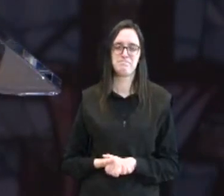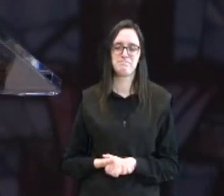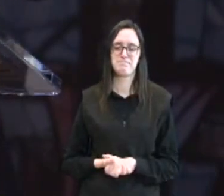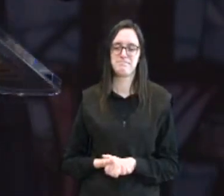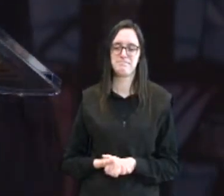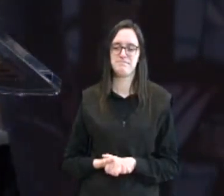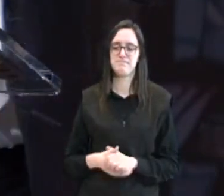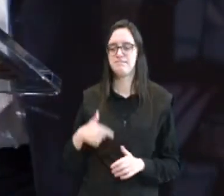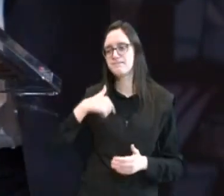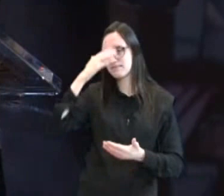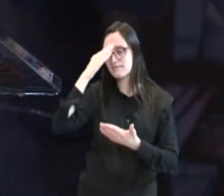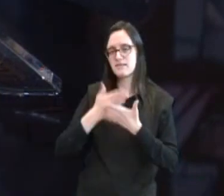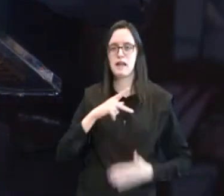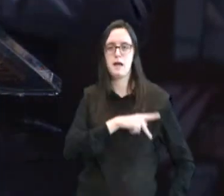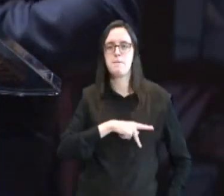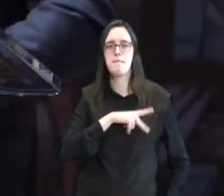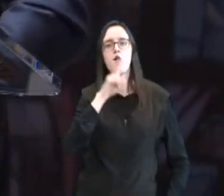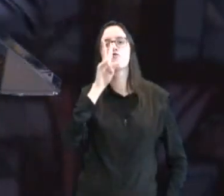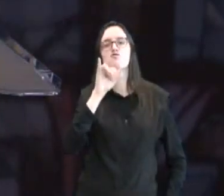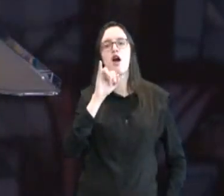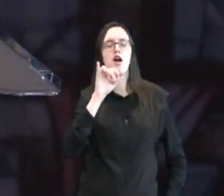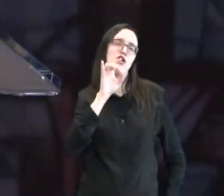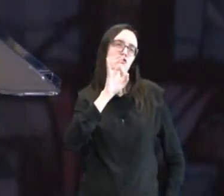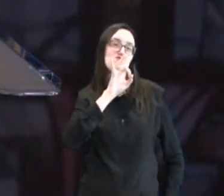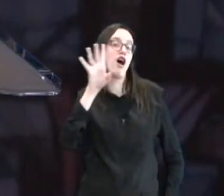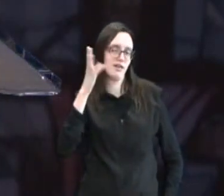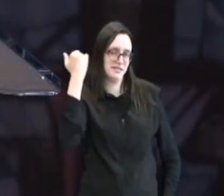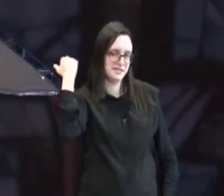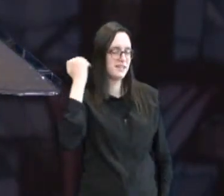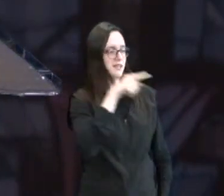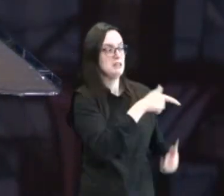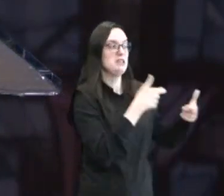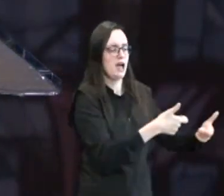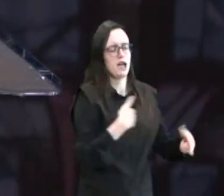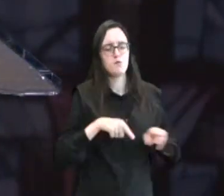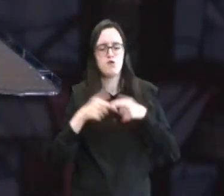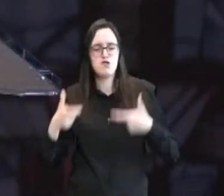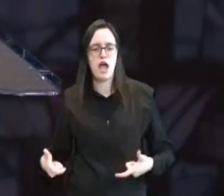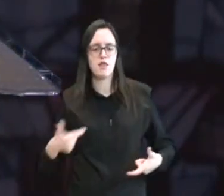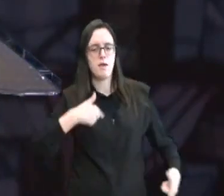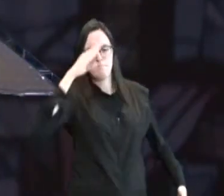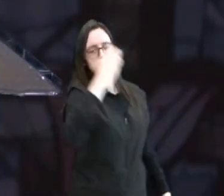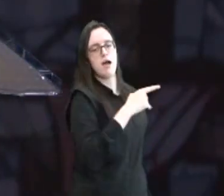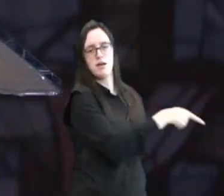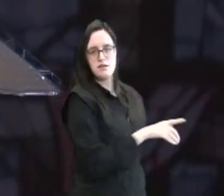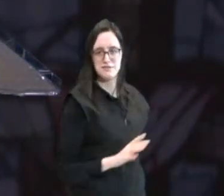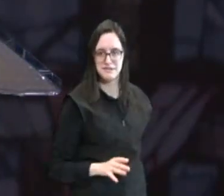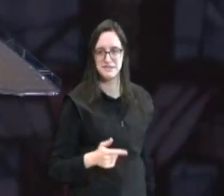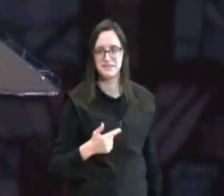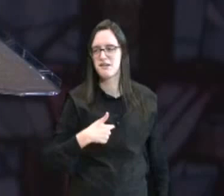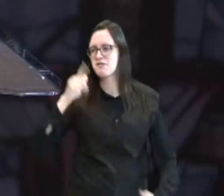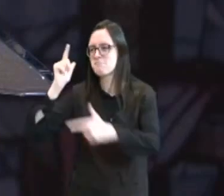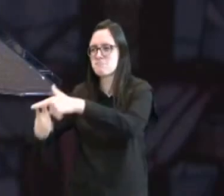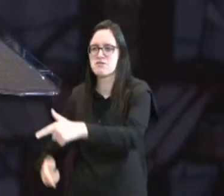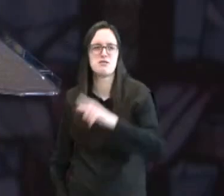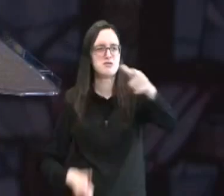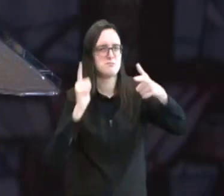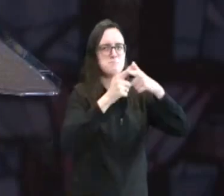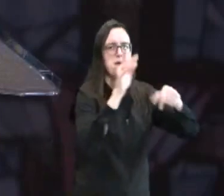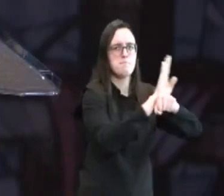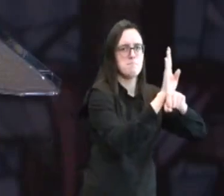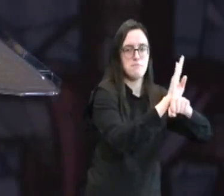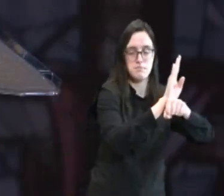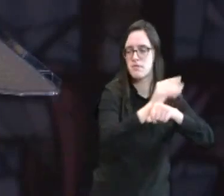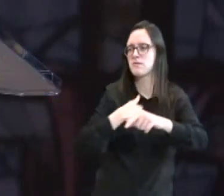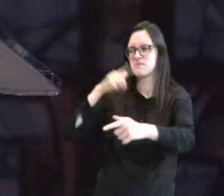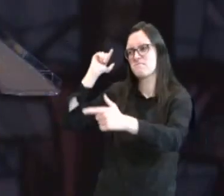Eu creio que Paulo só perdia para mim, porque eu também sou chato, falador, brigava com Pedro, brigava com Barnabé,